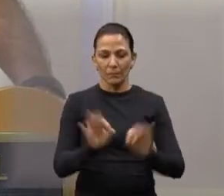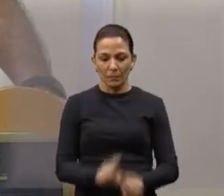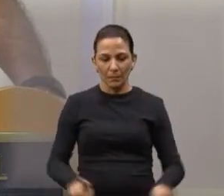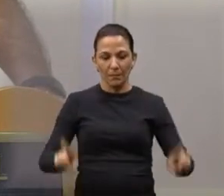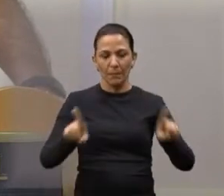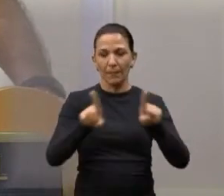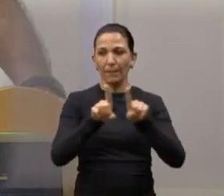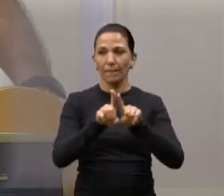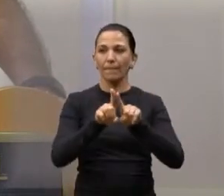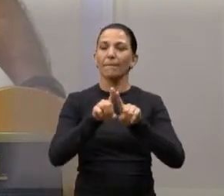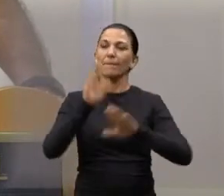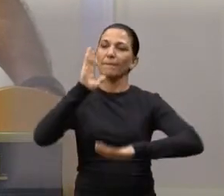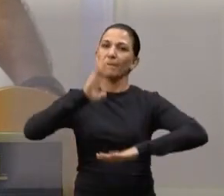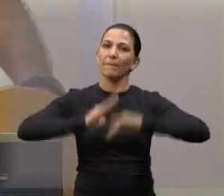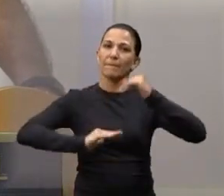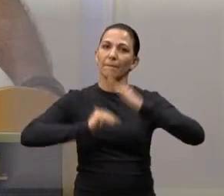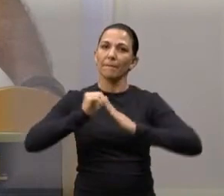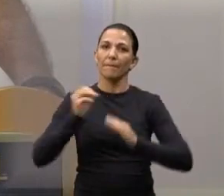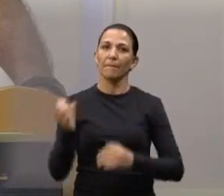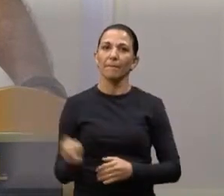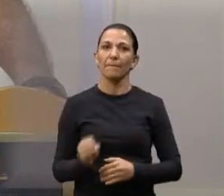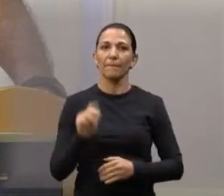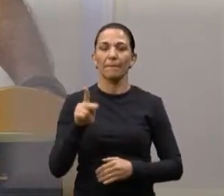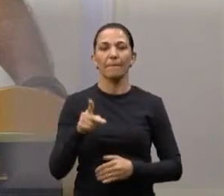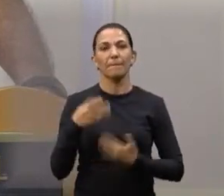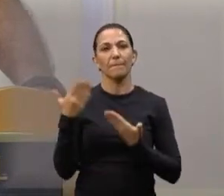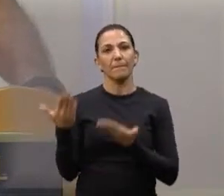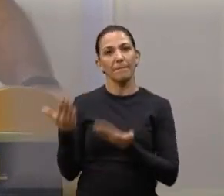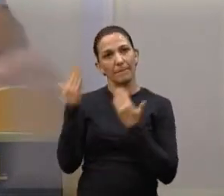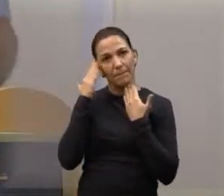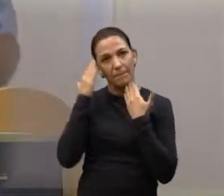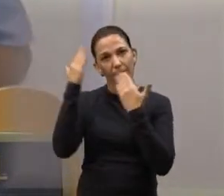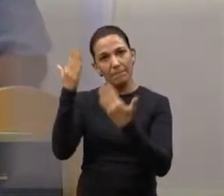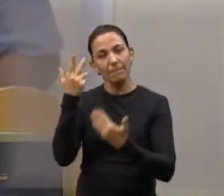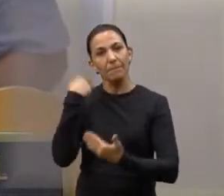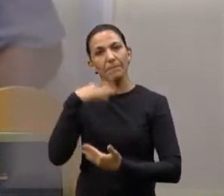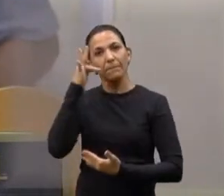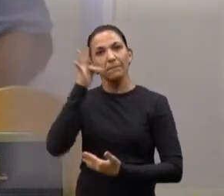parceria que funcionou, e muito graças a você. Tá?